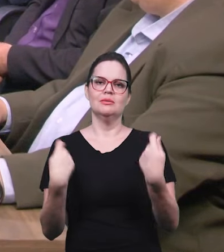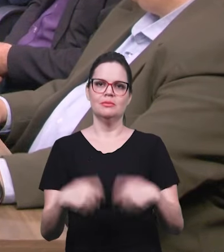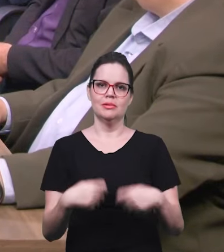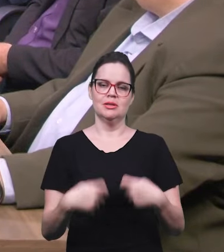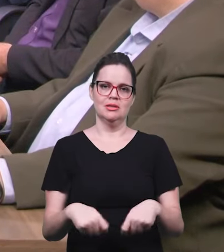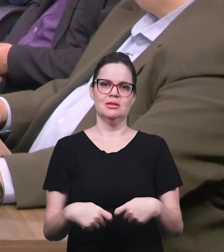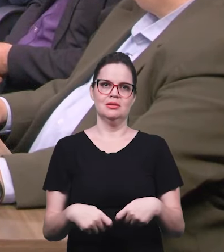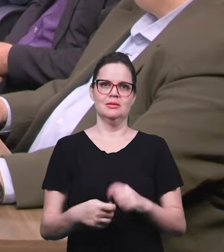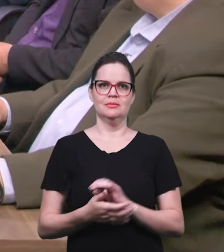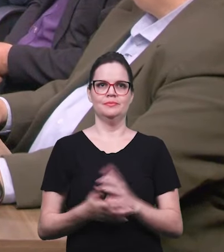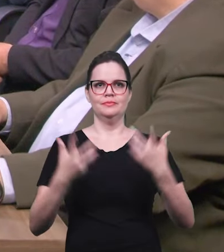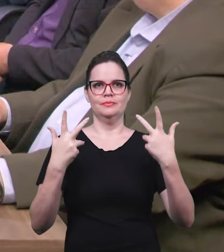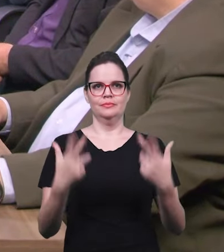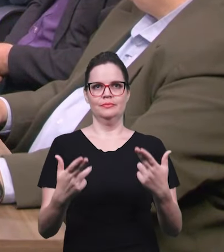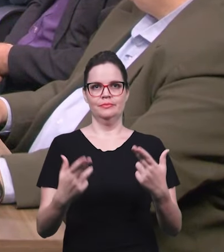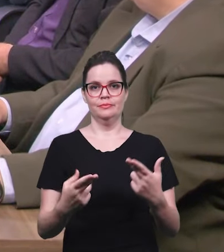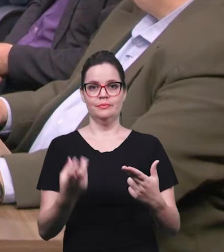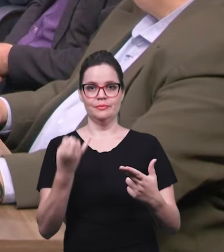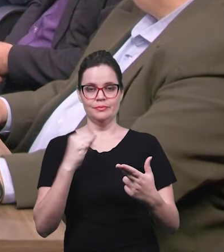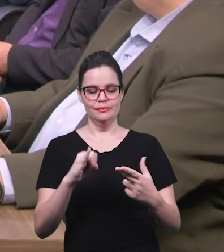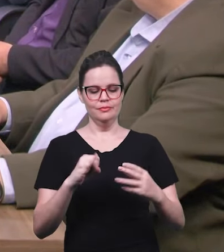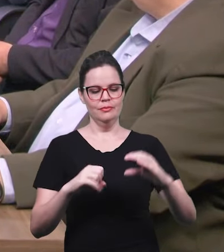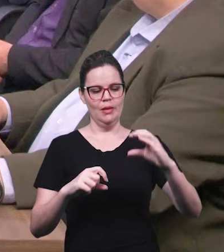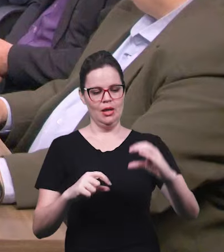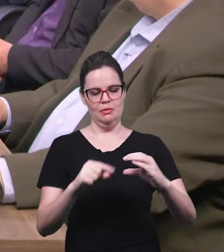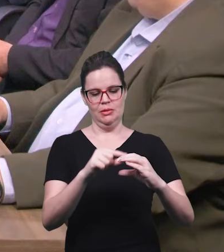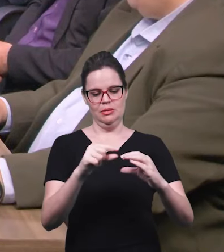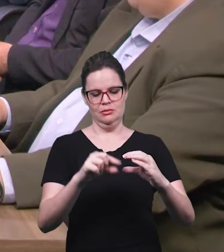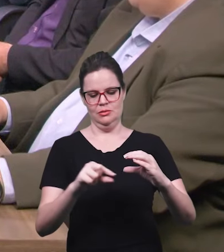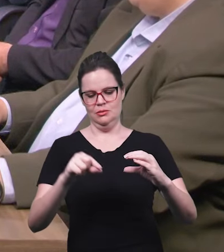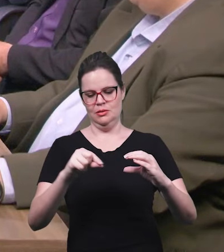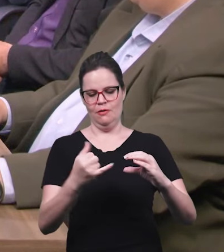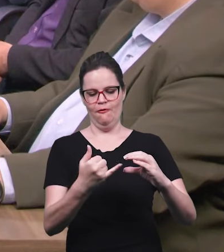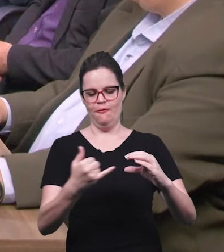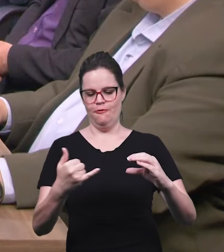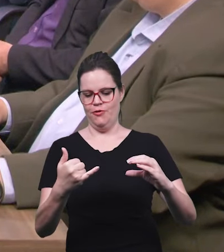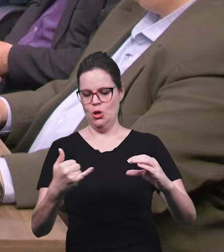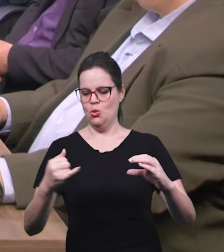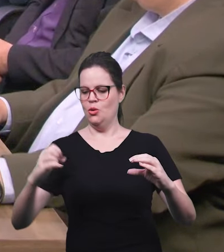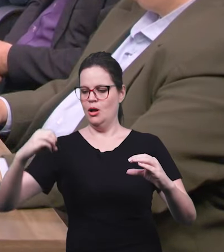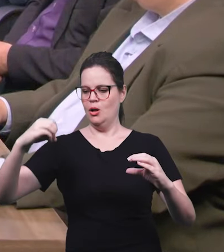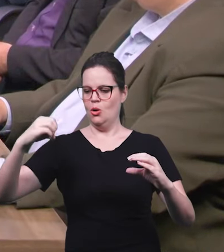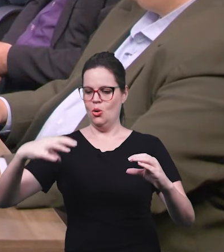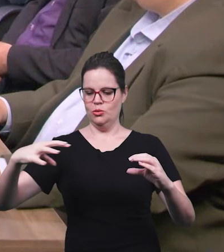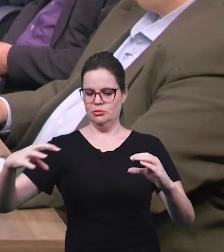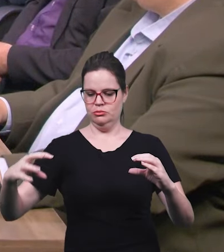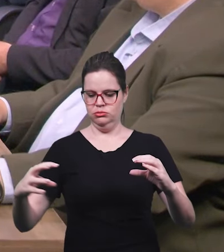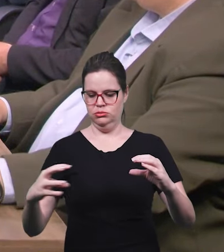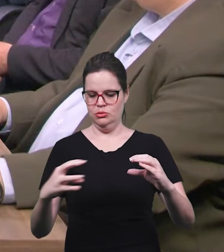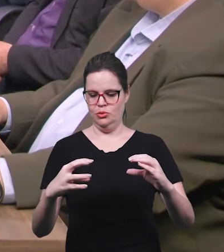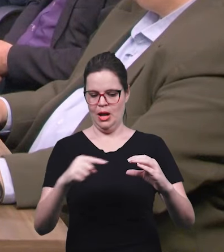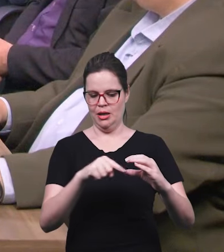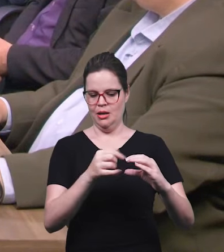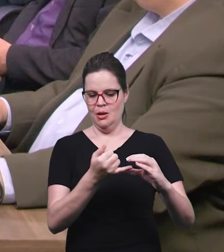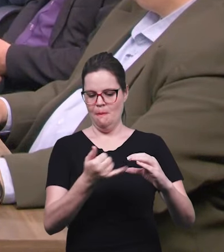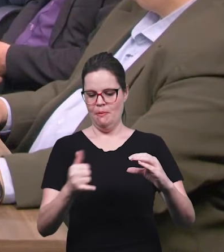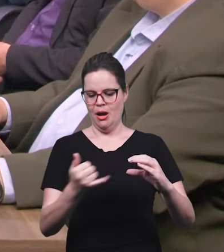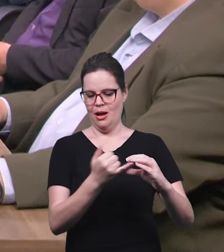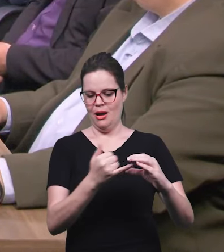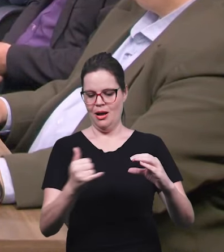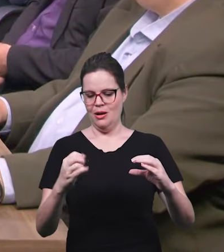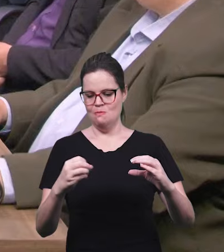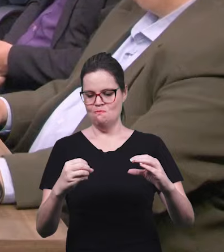comparar que esse fio, né, quando ele liga com a lâmpada, há um fluxo de elétrons ali, há uma energia elétrica que faz essa